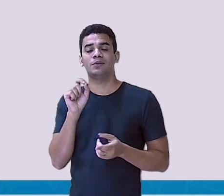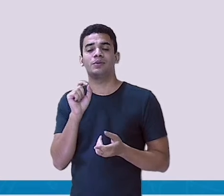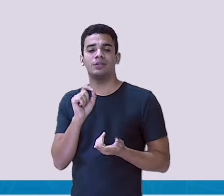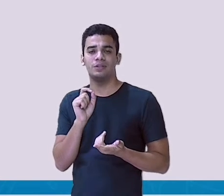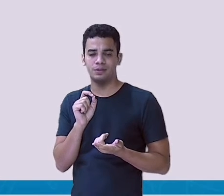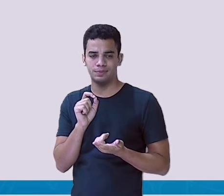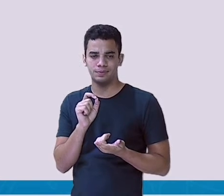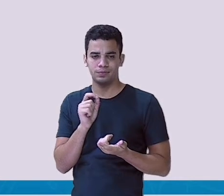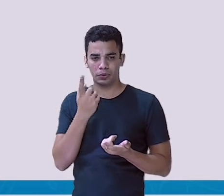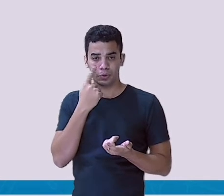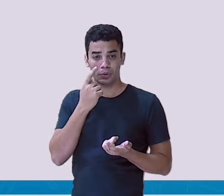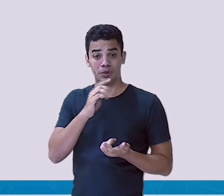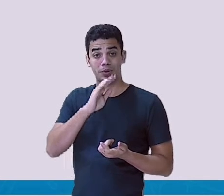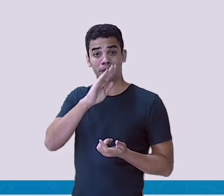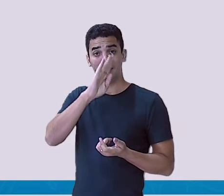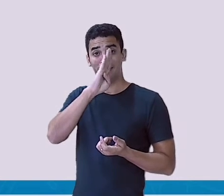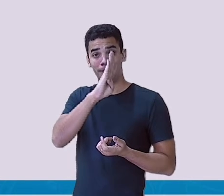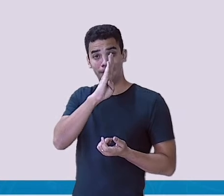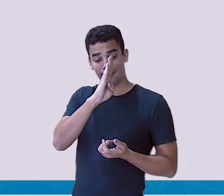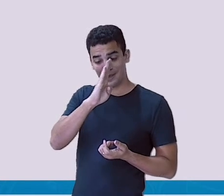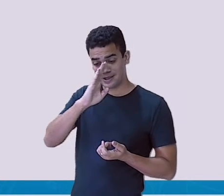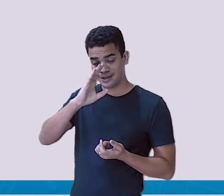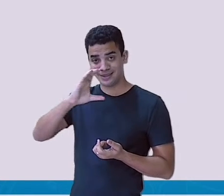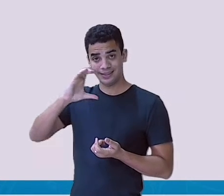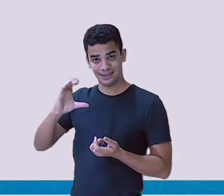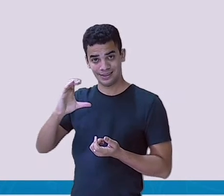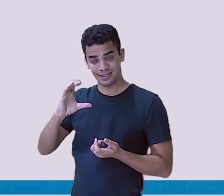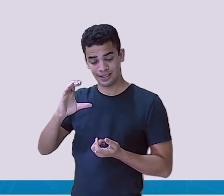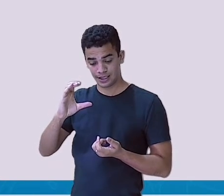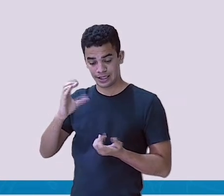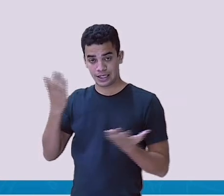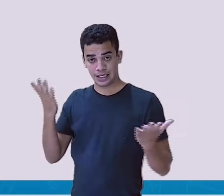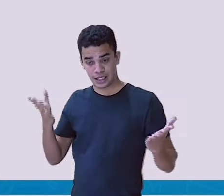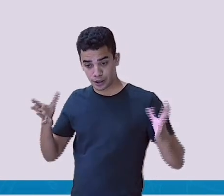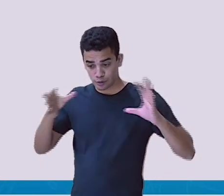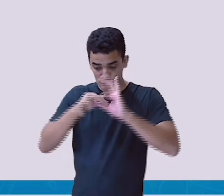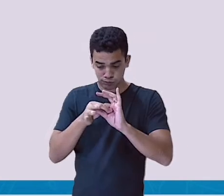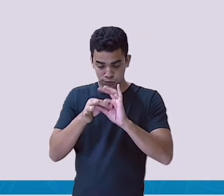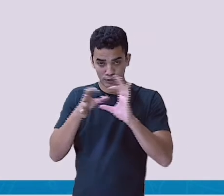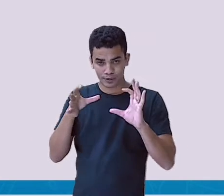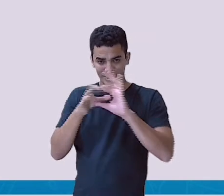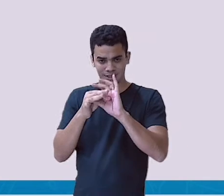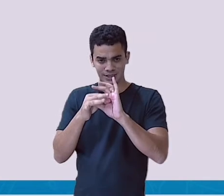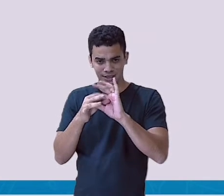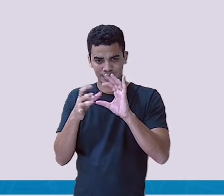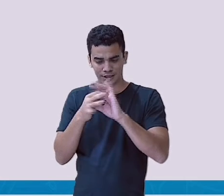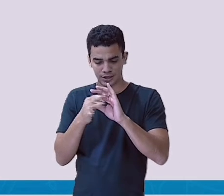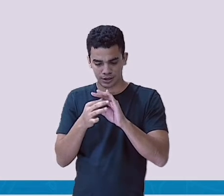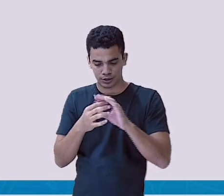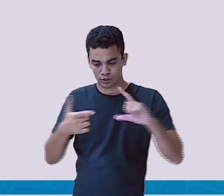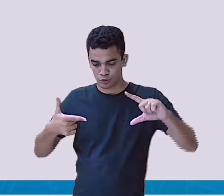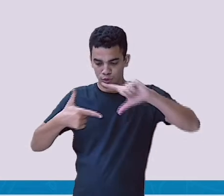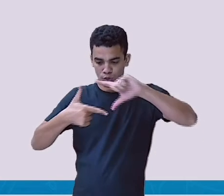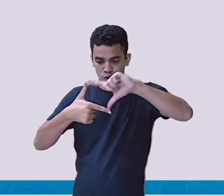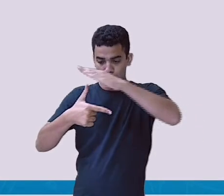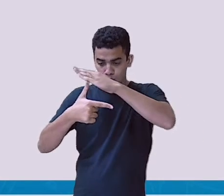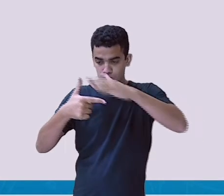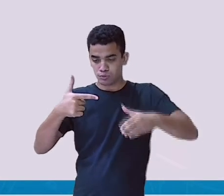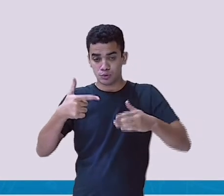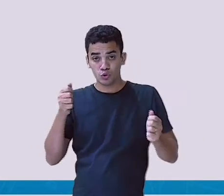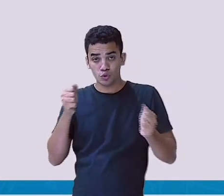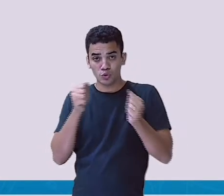lado comum aos dois triângulos. Então, é um lado comum, né? Então, eu tenho BC, que é um lado comum. Então, eu